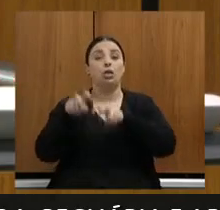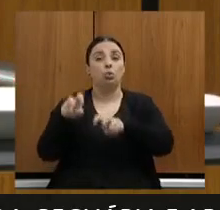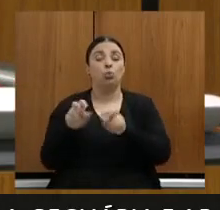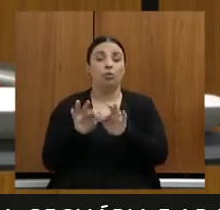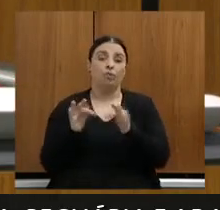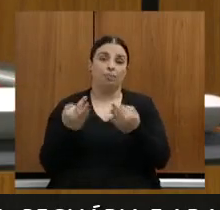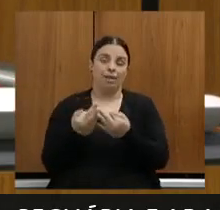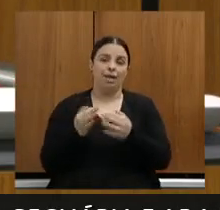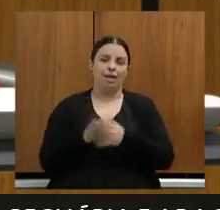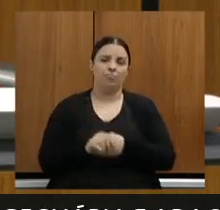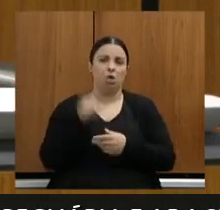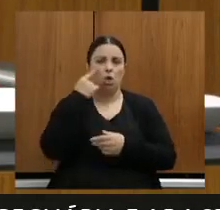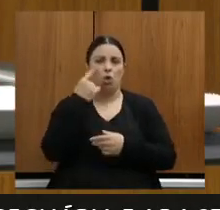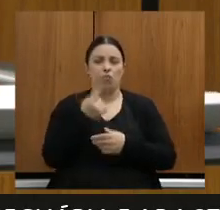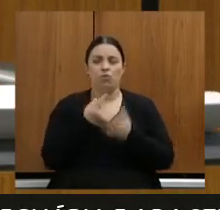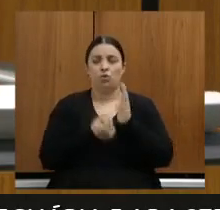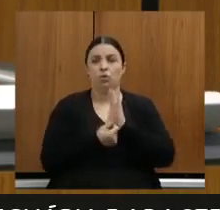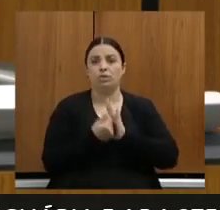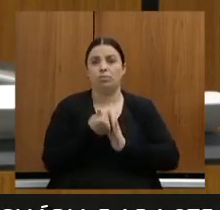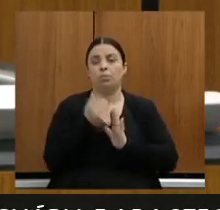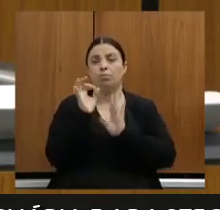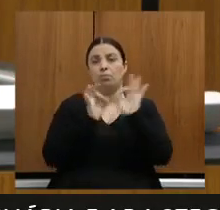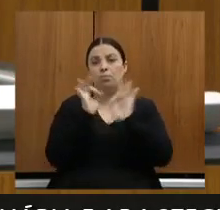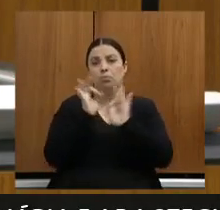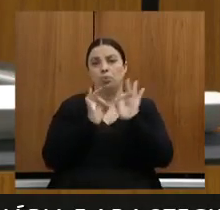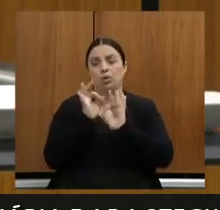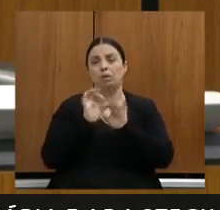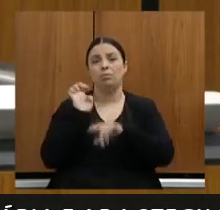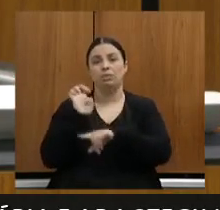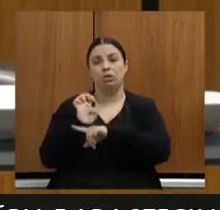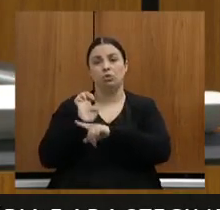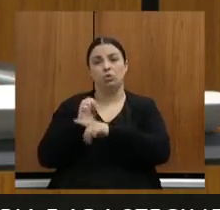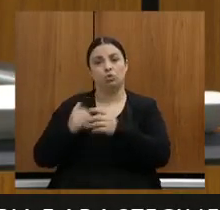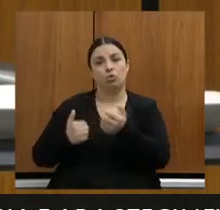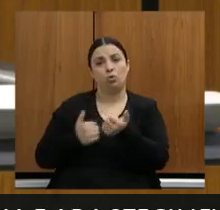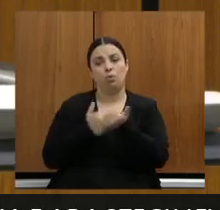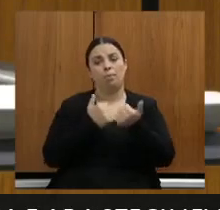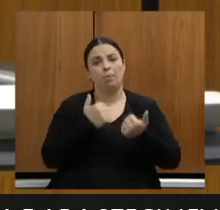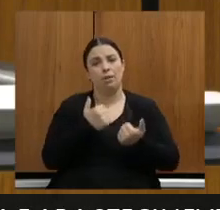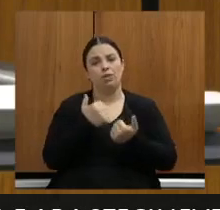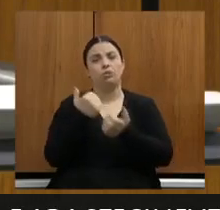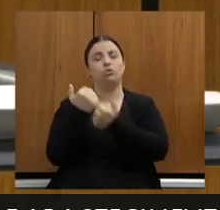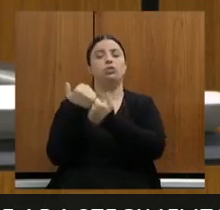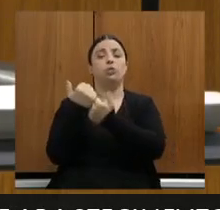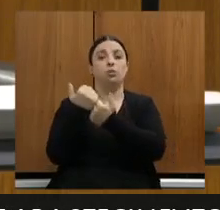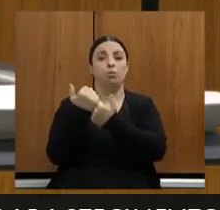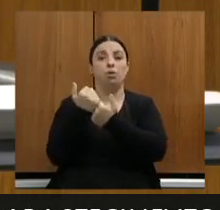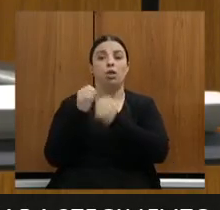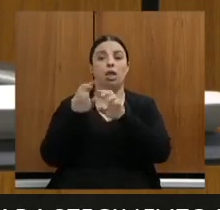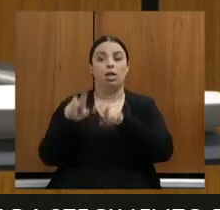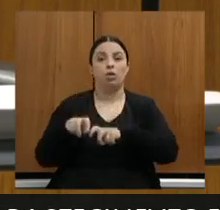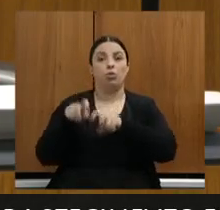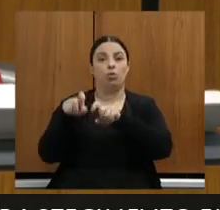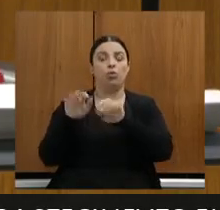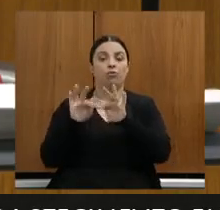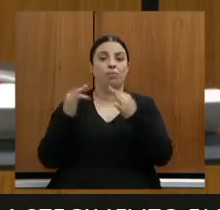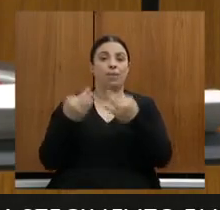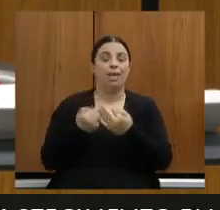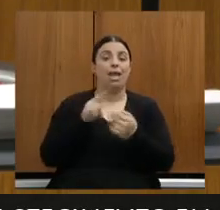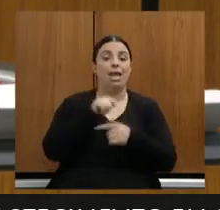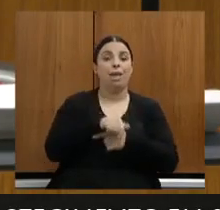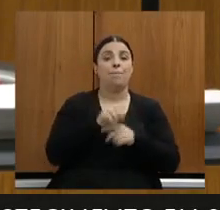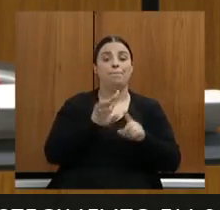orçamento programa Estadual de cooperativismo da Agricultura Familiar EA água agroindústria que é um programa